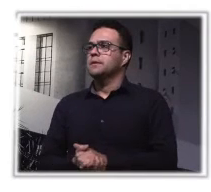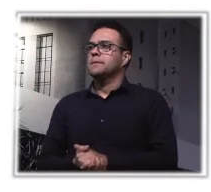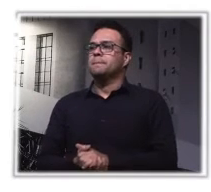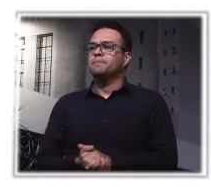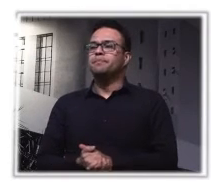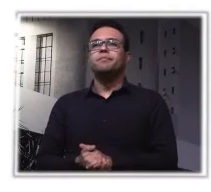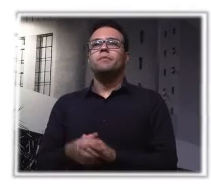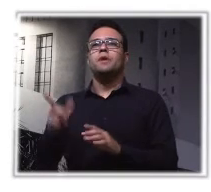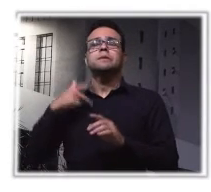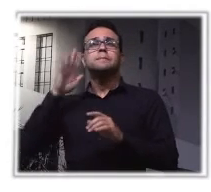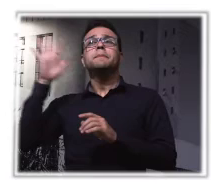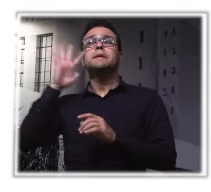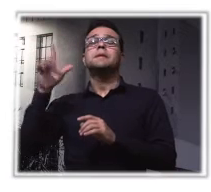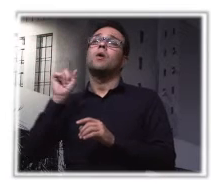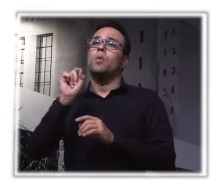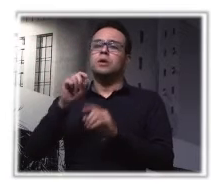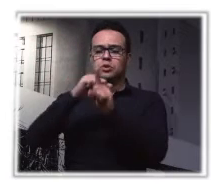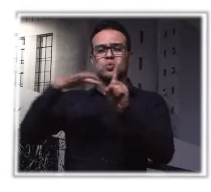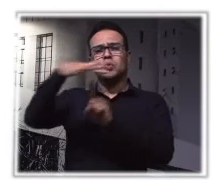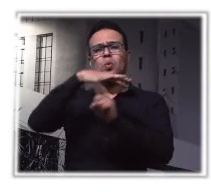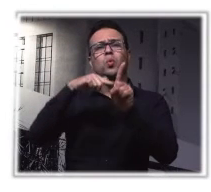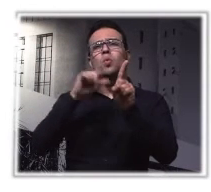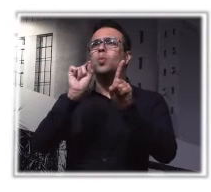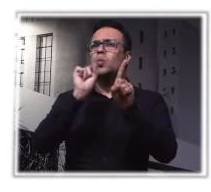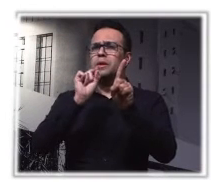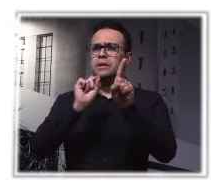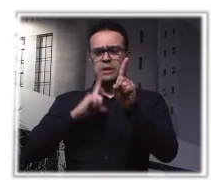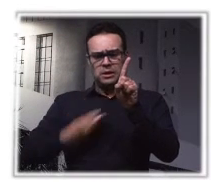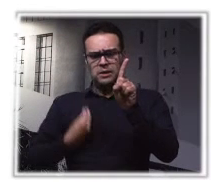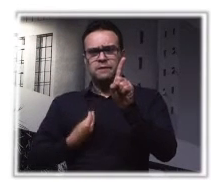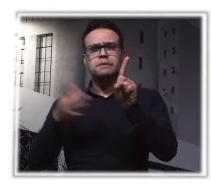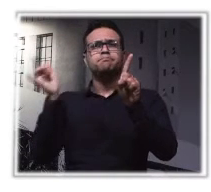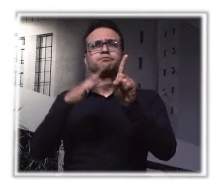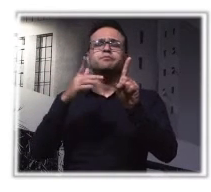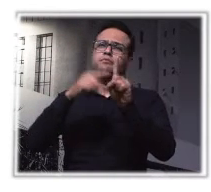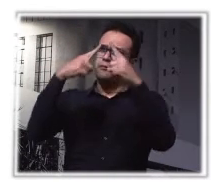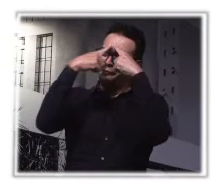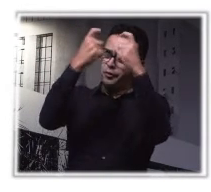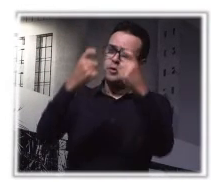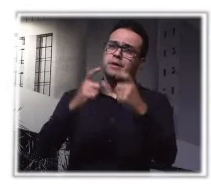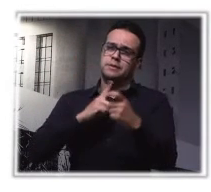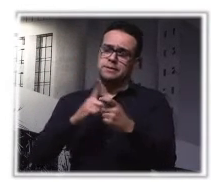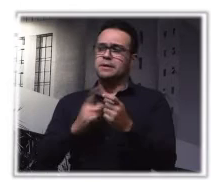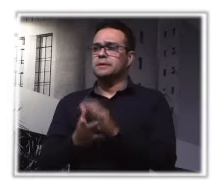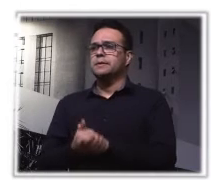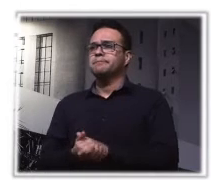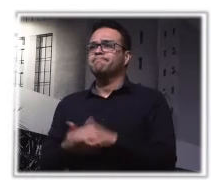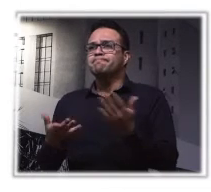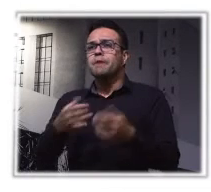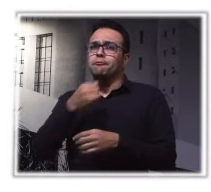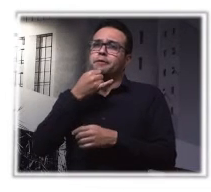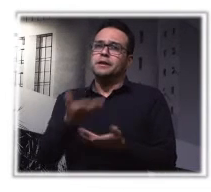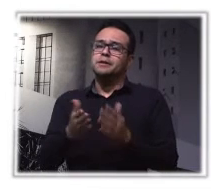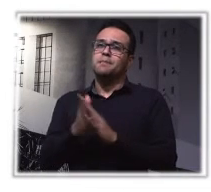E aí eu começo a pensar, que sociedade é essa que nós vivemos em que há tanta violência? Infelizmente, nós